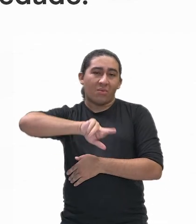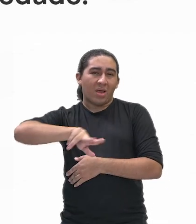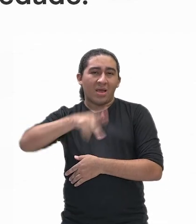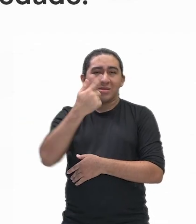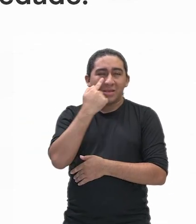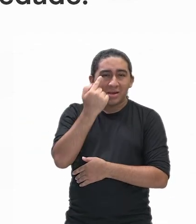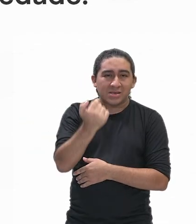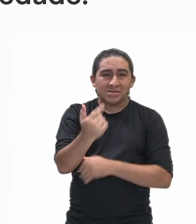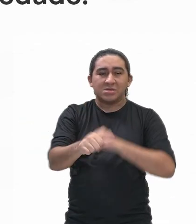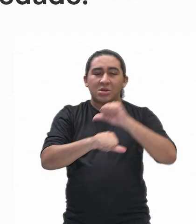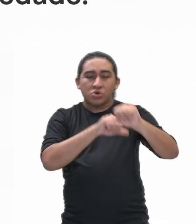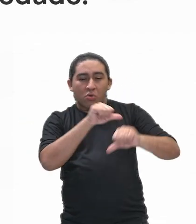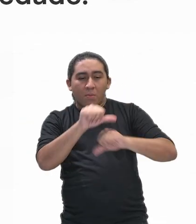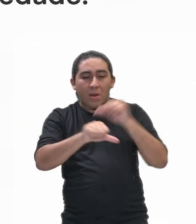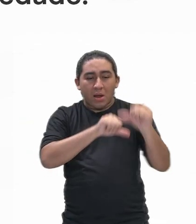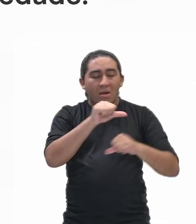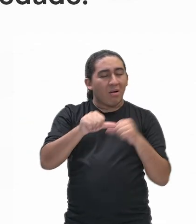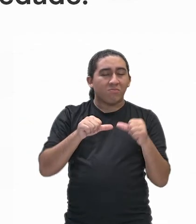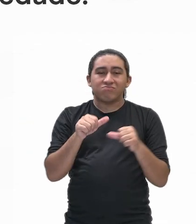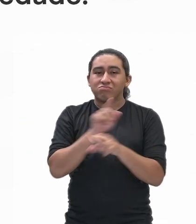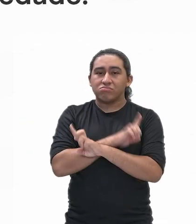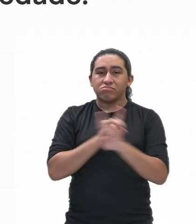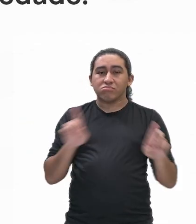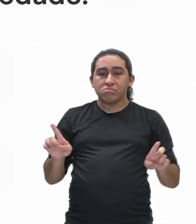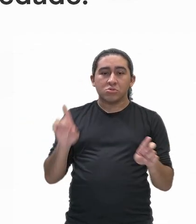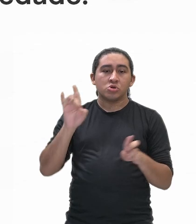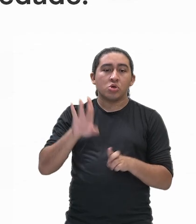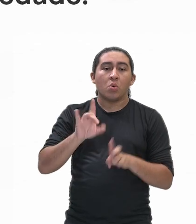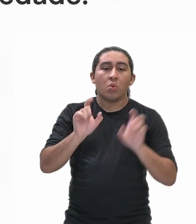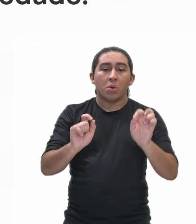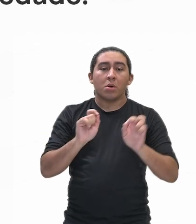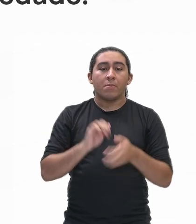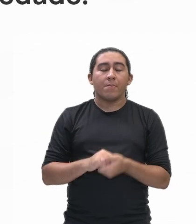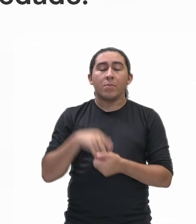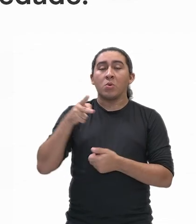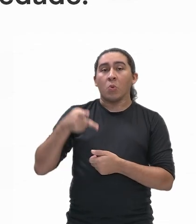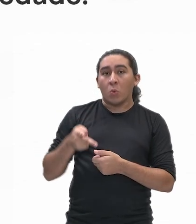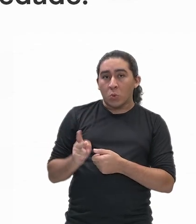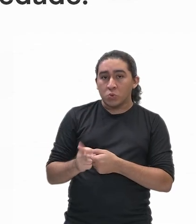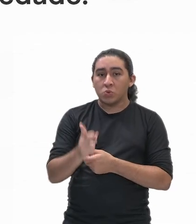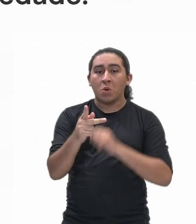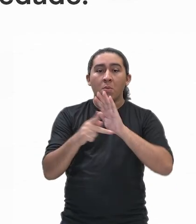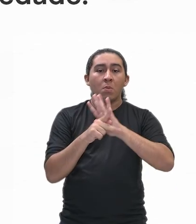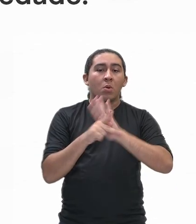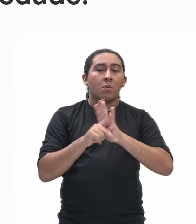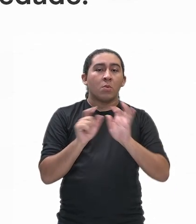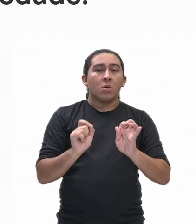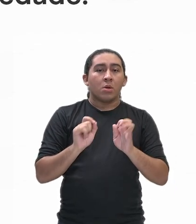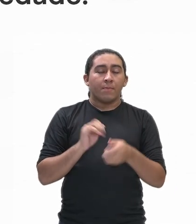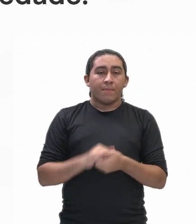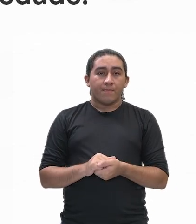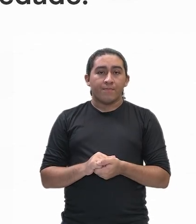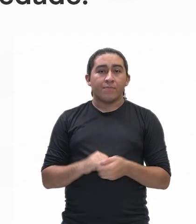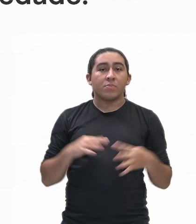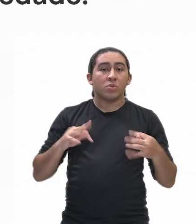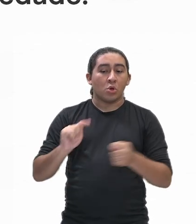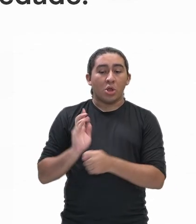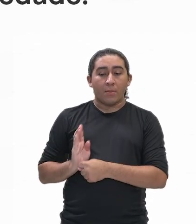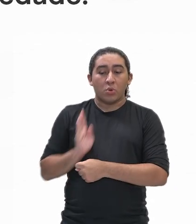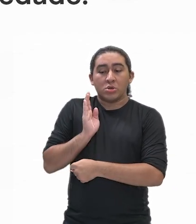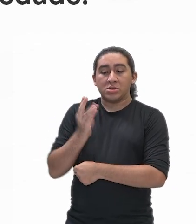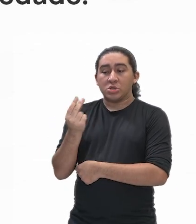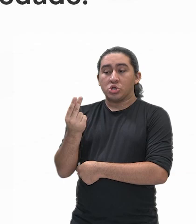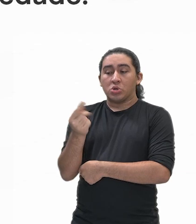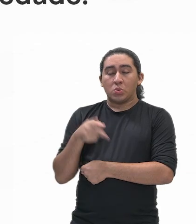transformar, não para mudar, né, mas para manter os privilégios, né, da própria burguesia.